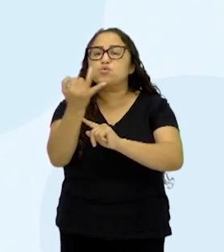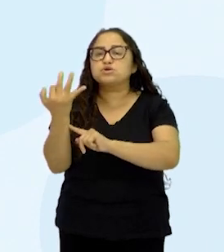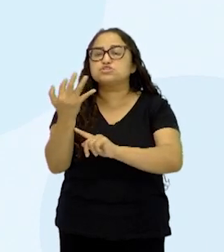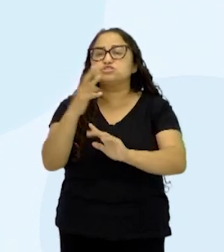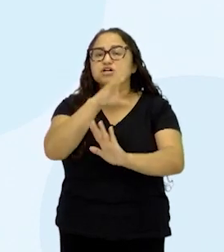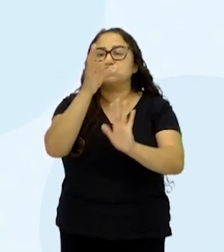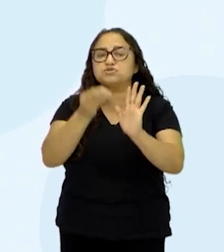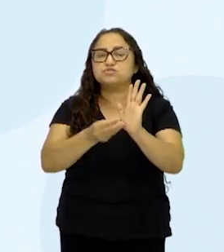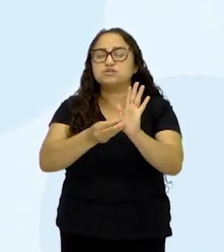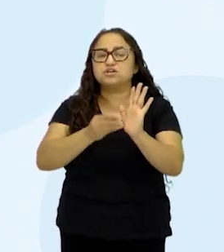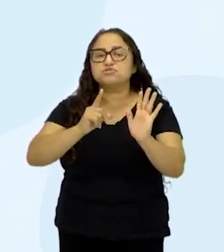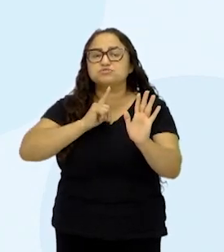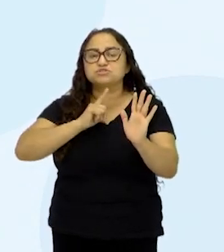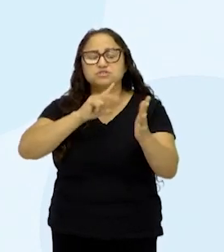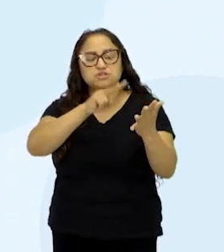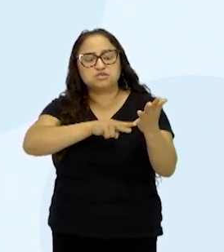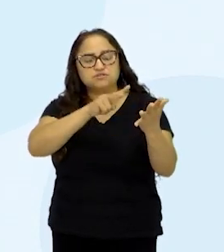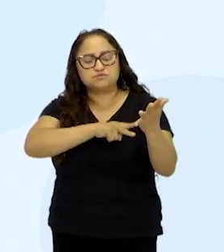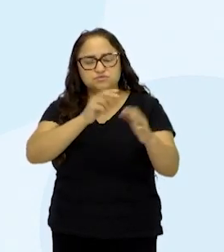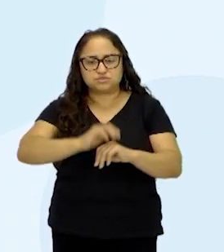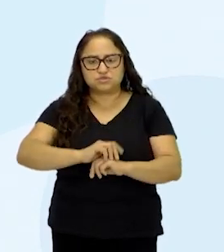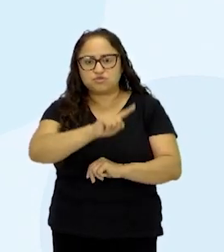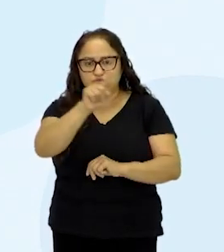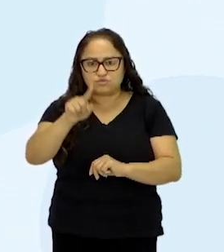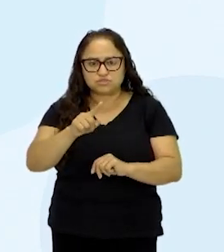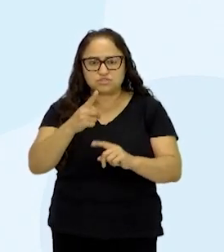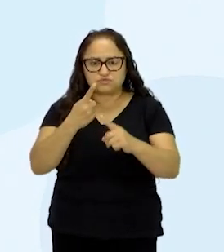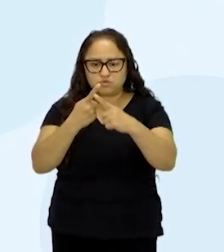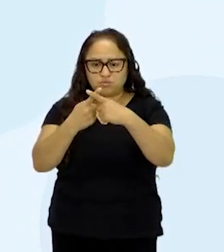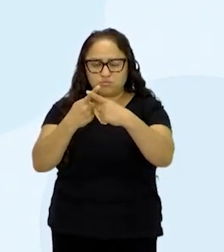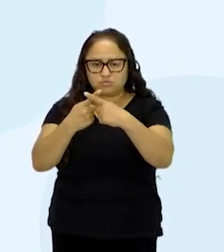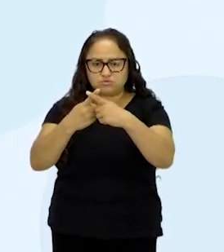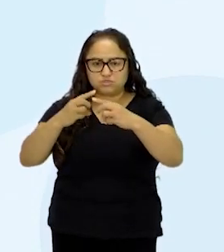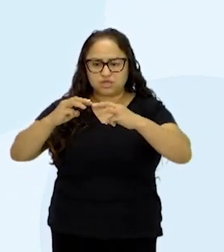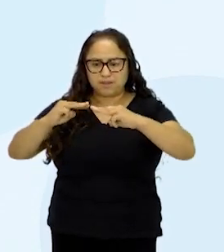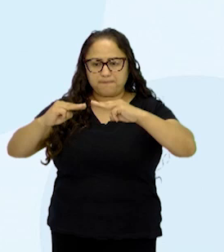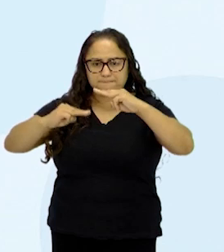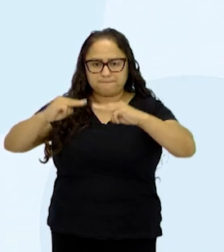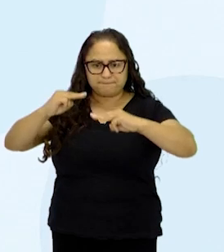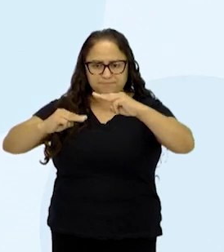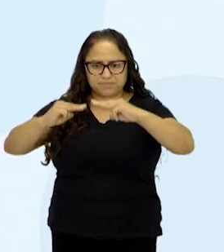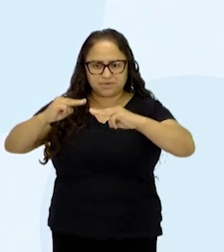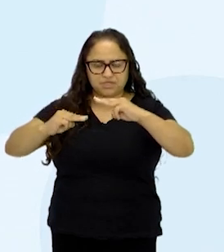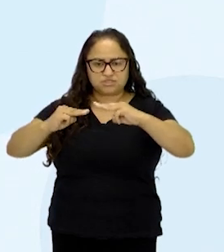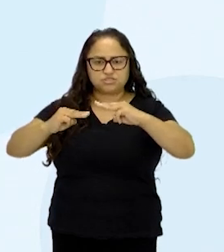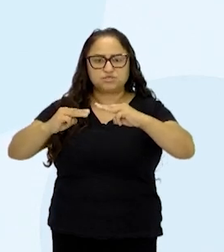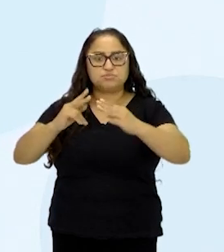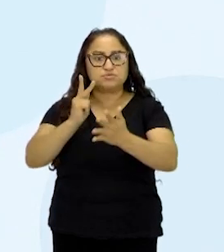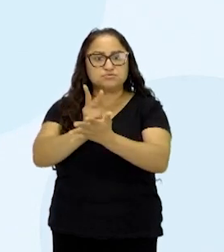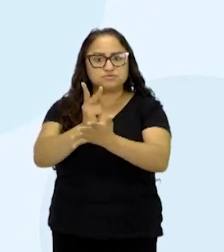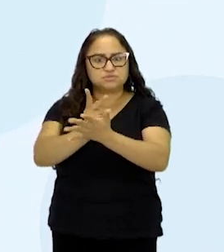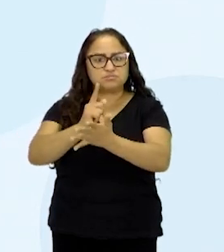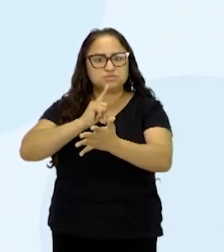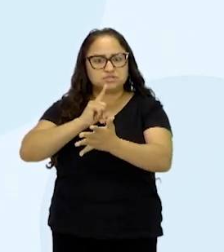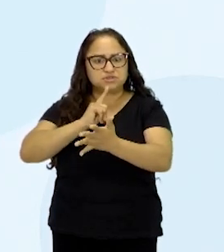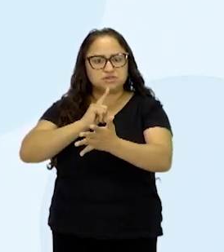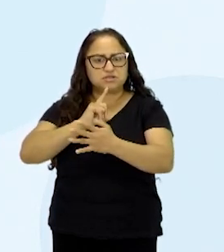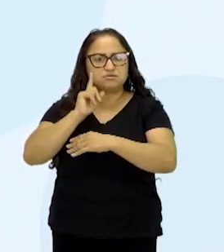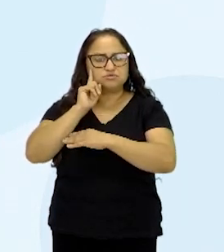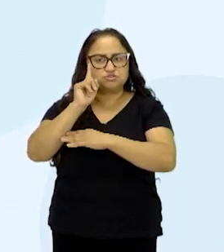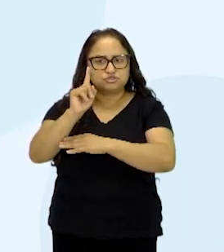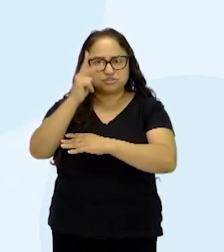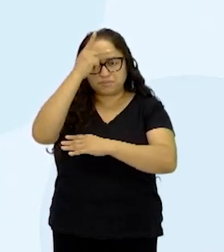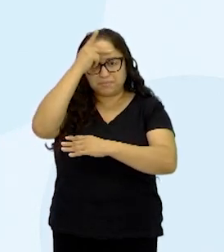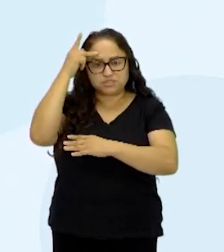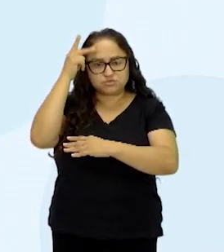de livros lidos. Vocês vão multiplicar a média de livros lidos pela frequência, ou seja, pelo tanto de pessoas que responderam a